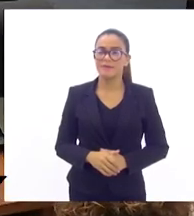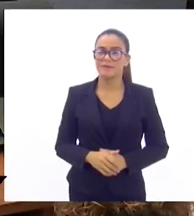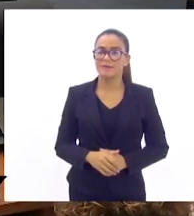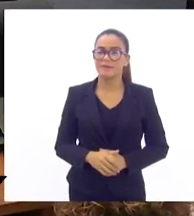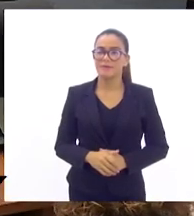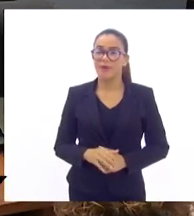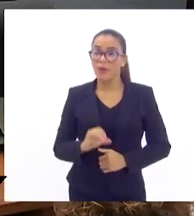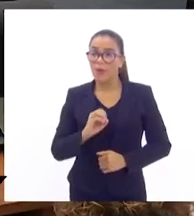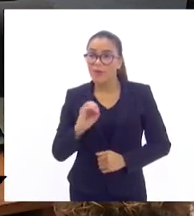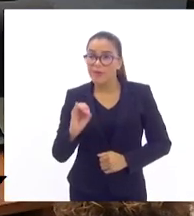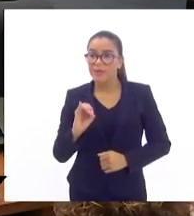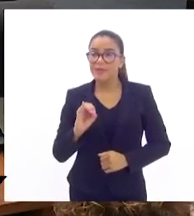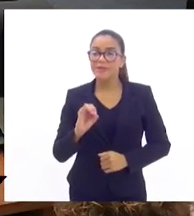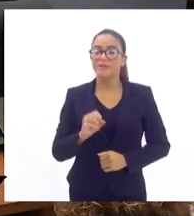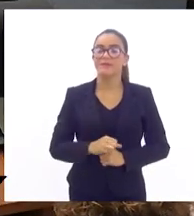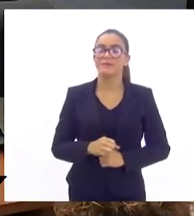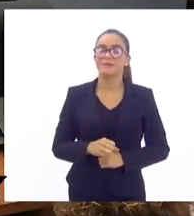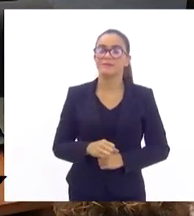Oi. Oi.